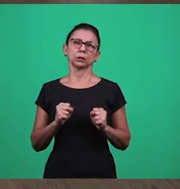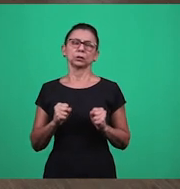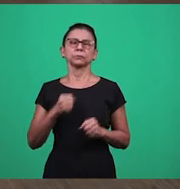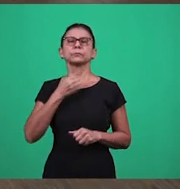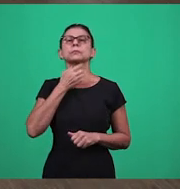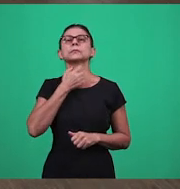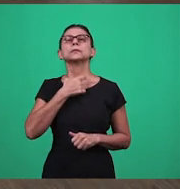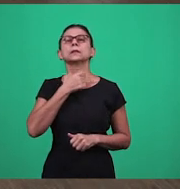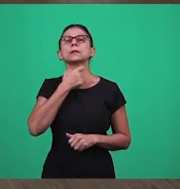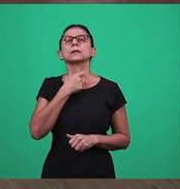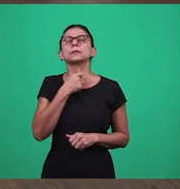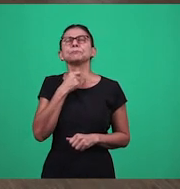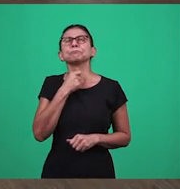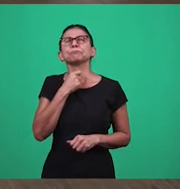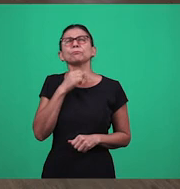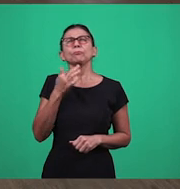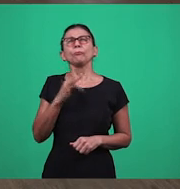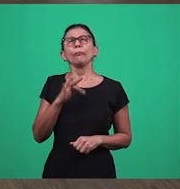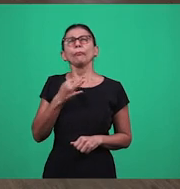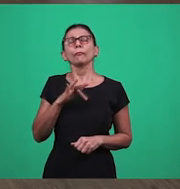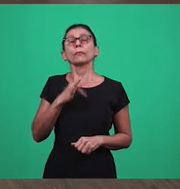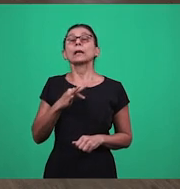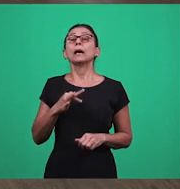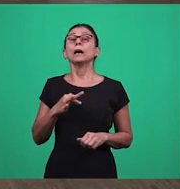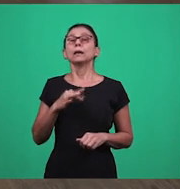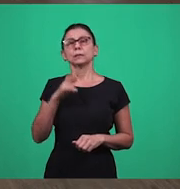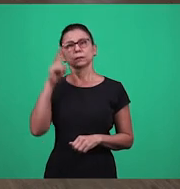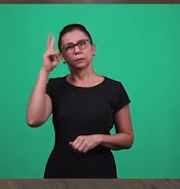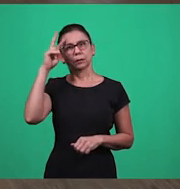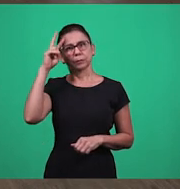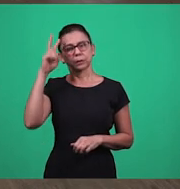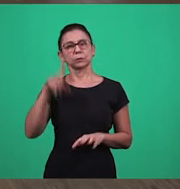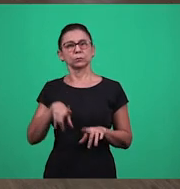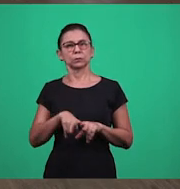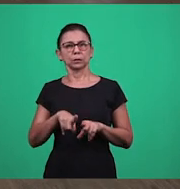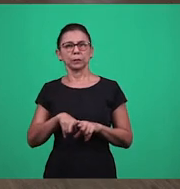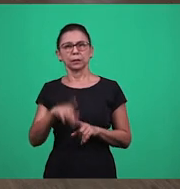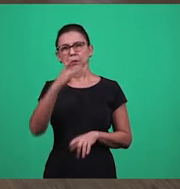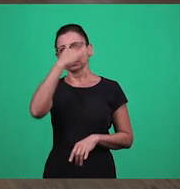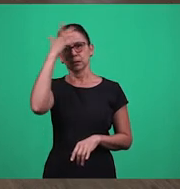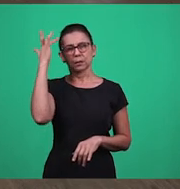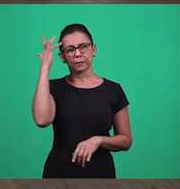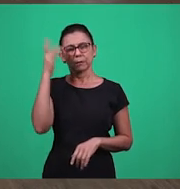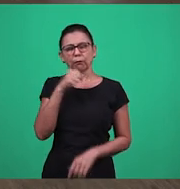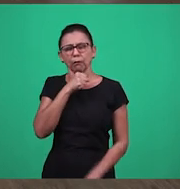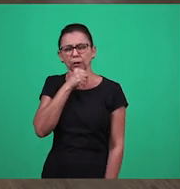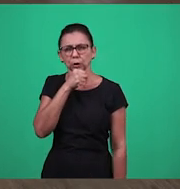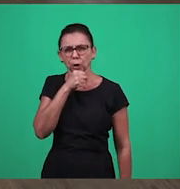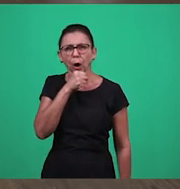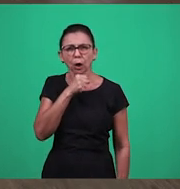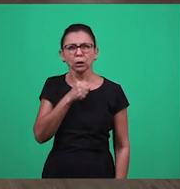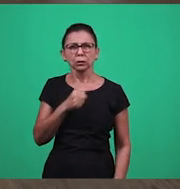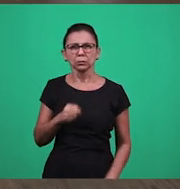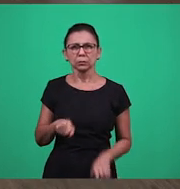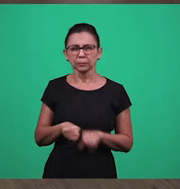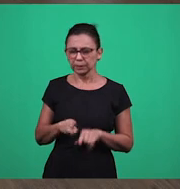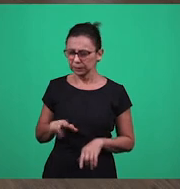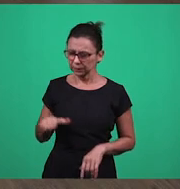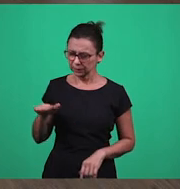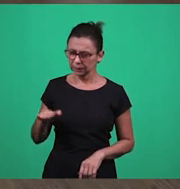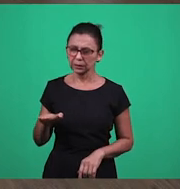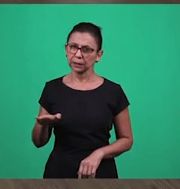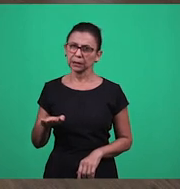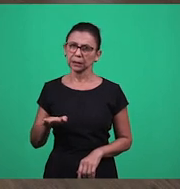Pode ter também uma dor de garganta, tudo isso associado. Lembrando que muitas vezes os pacientes idosos e as